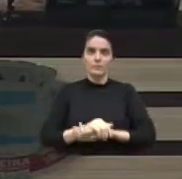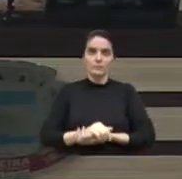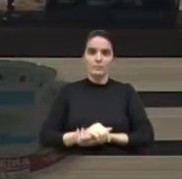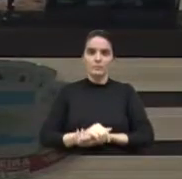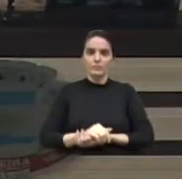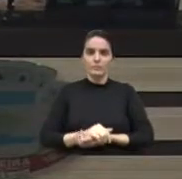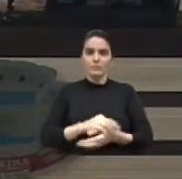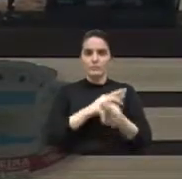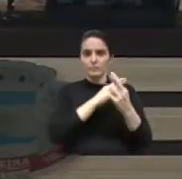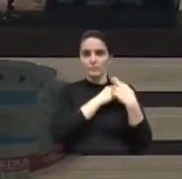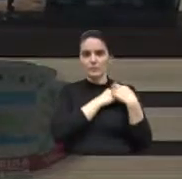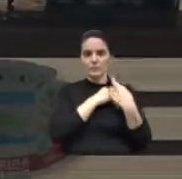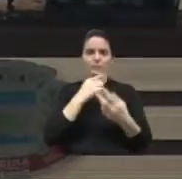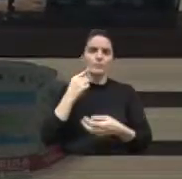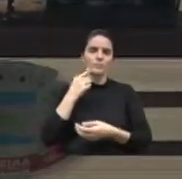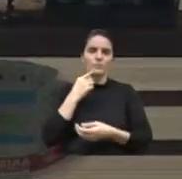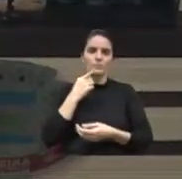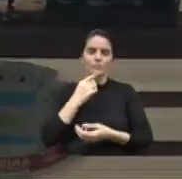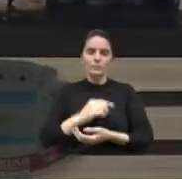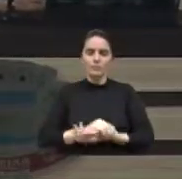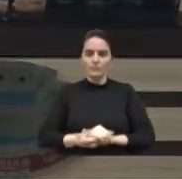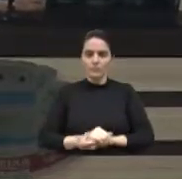Vereador Cleiton Silva.